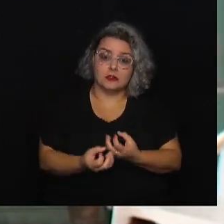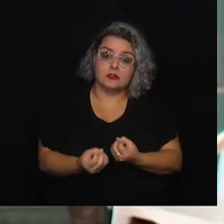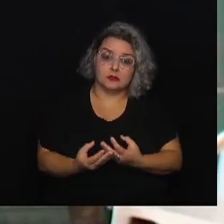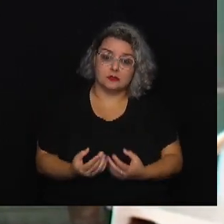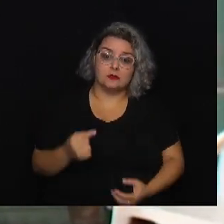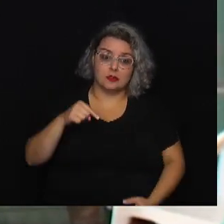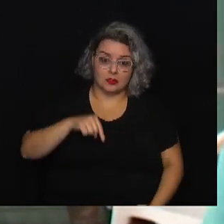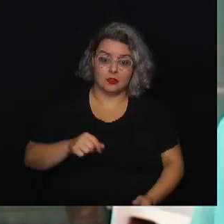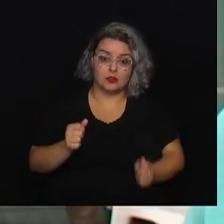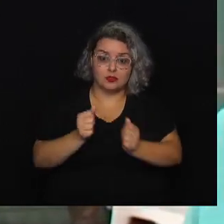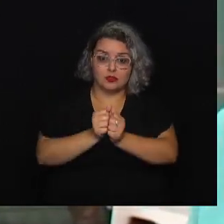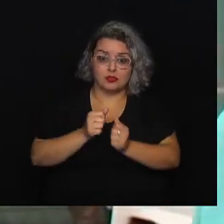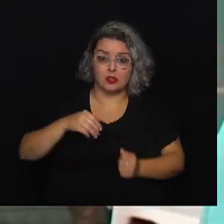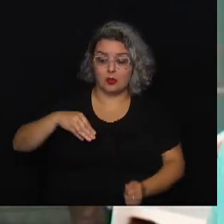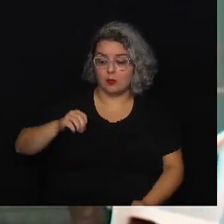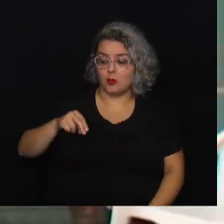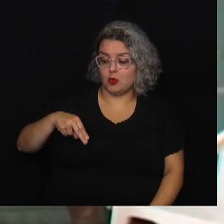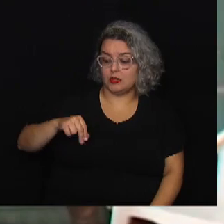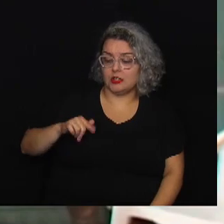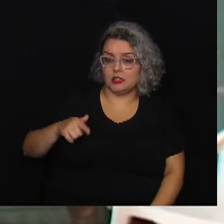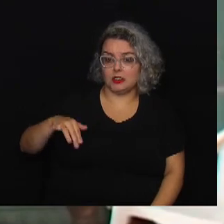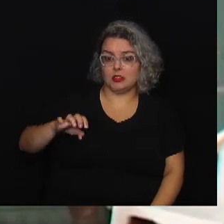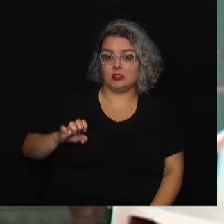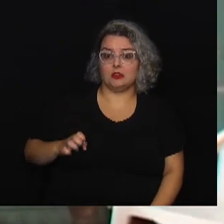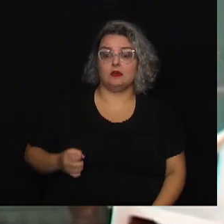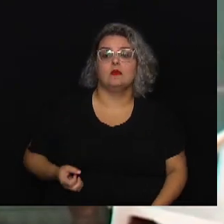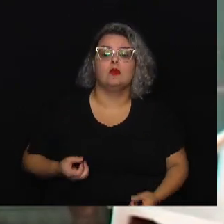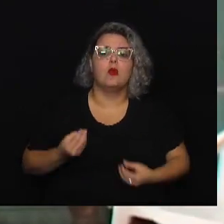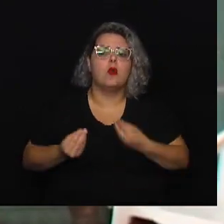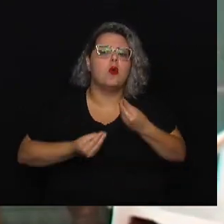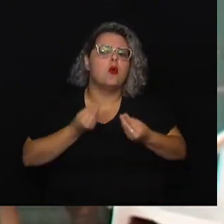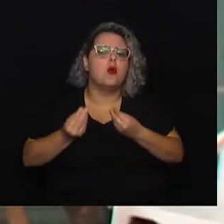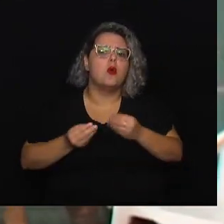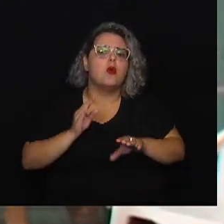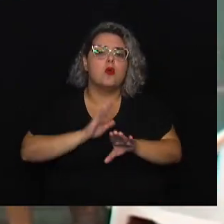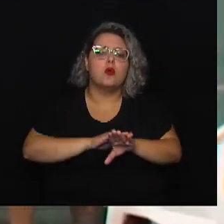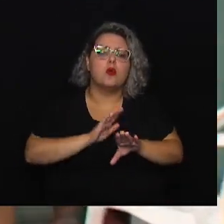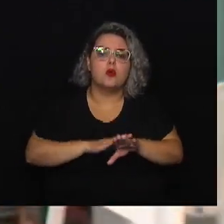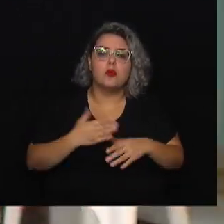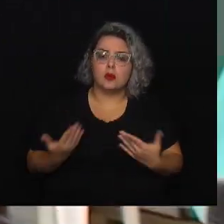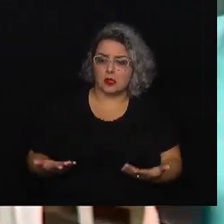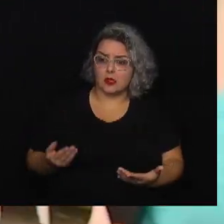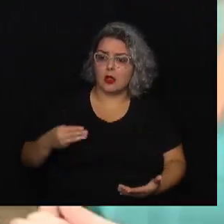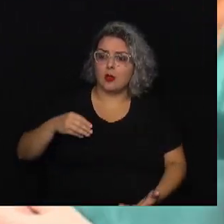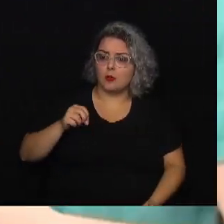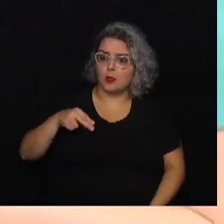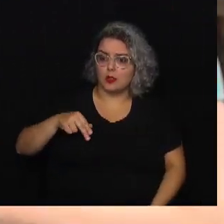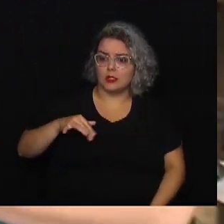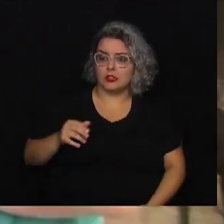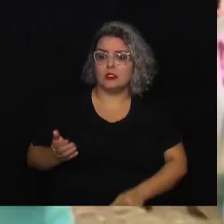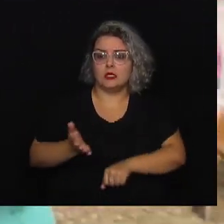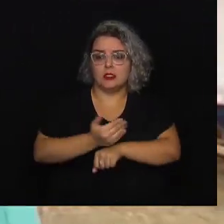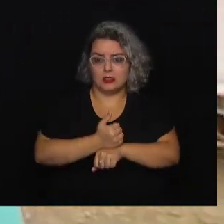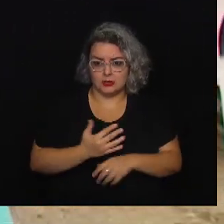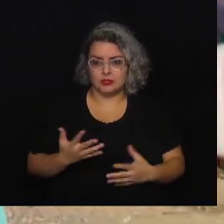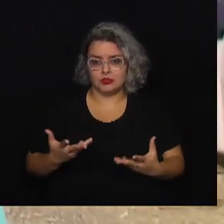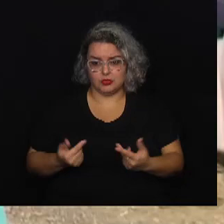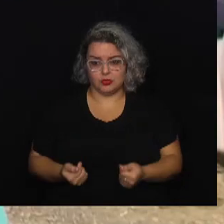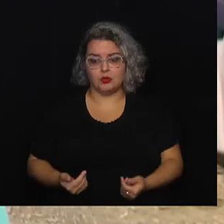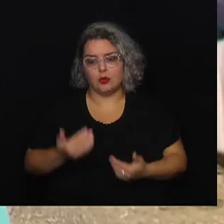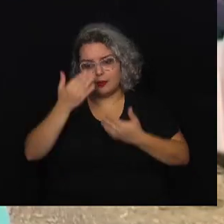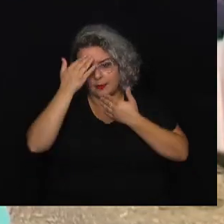aqui com a Monique, que vai passar exatamente como funciona o atendimento. Aliás, Monique, antes de mais nada, muito obrigado por atender a